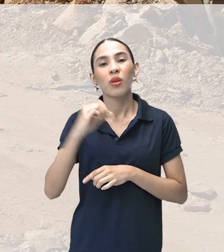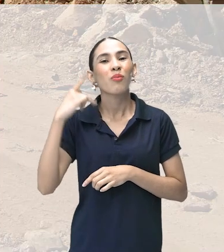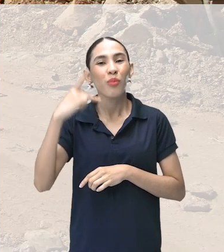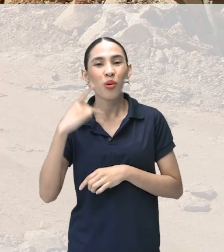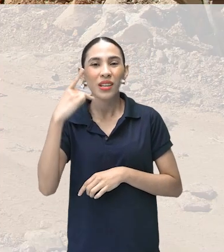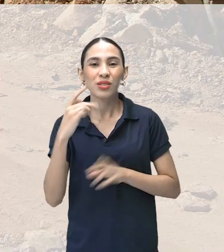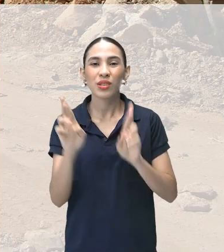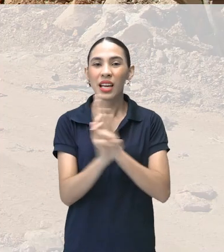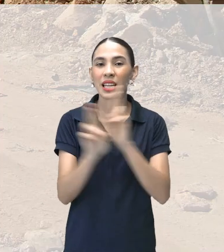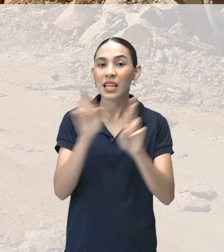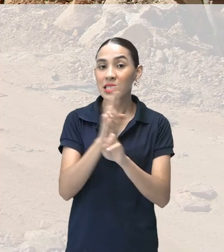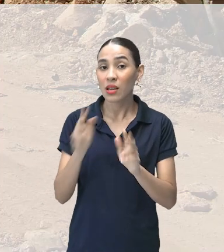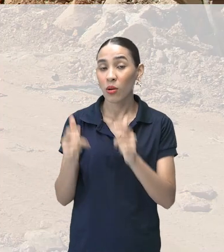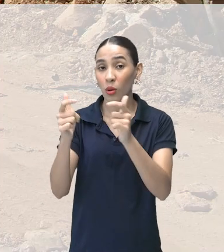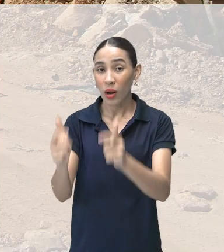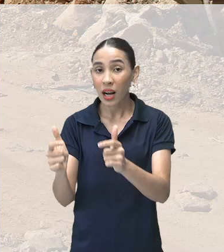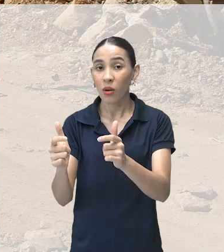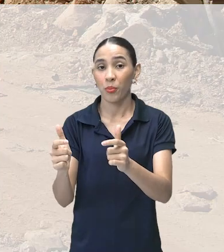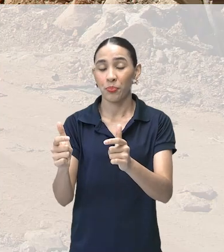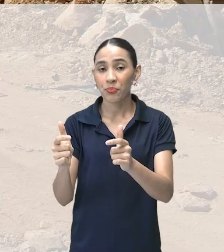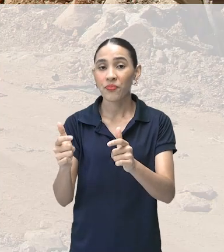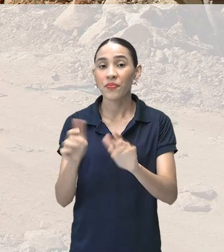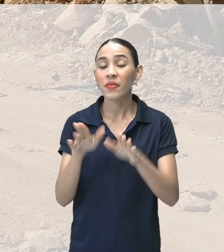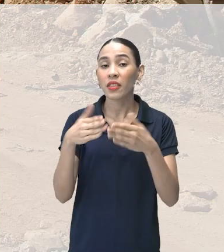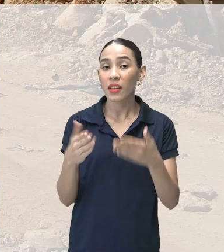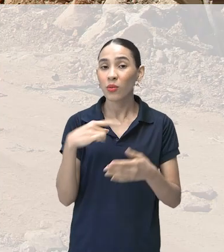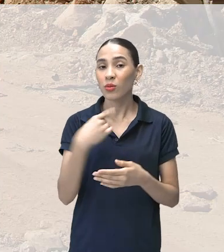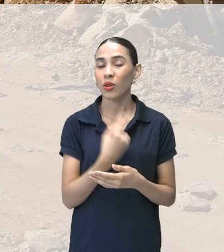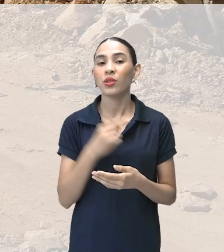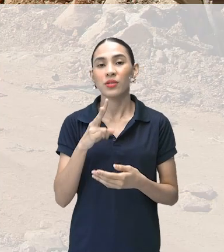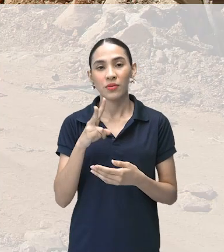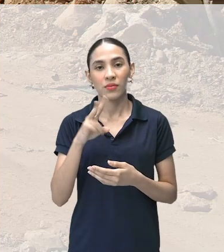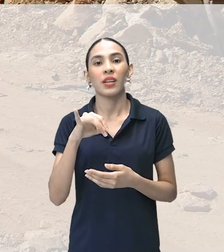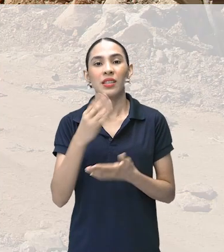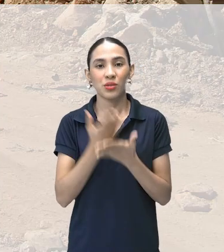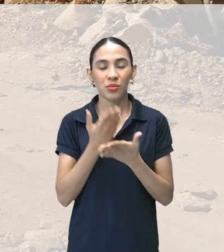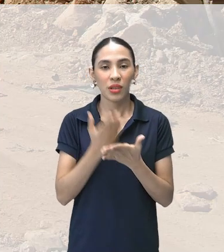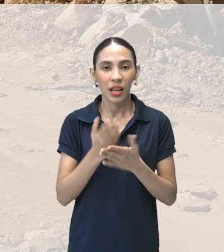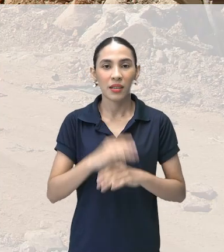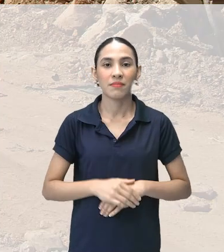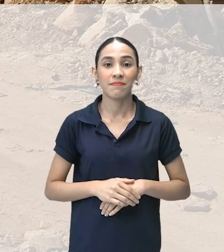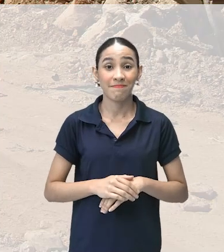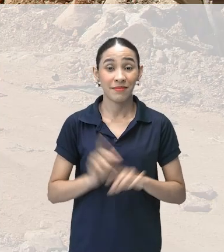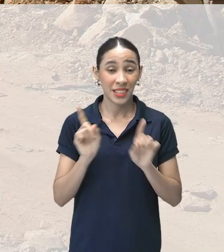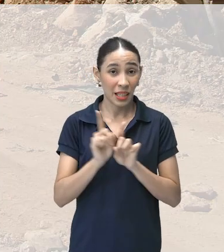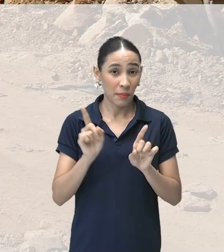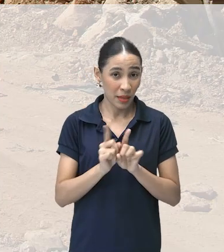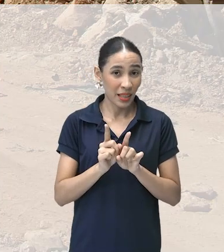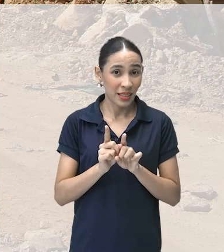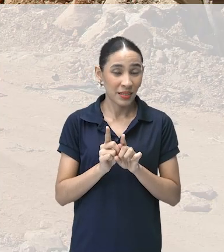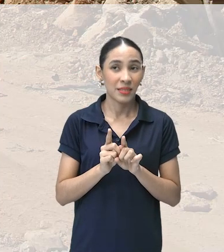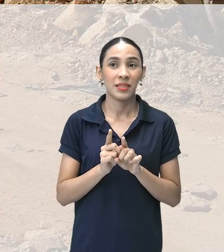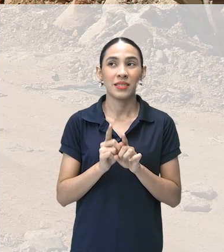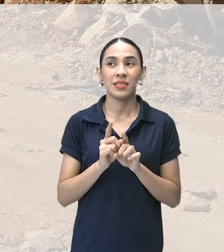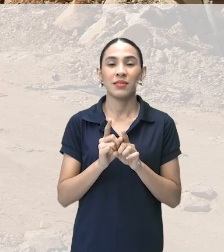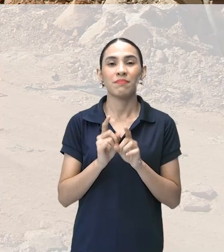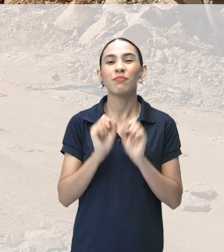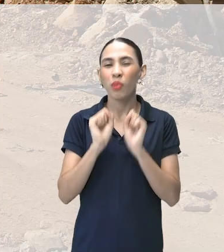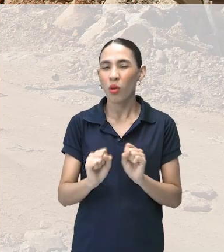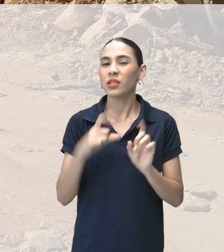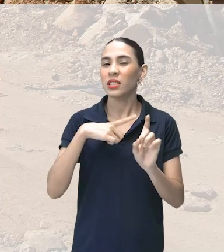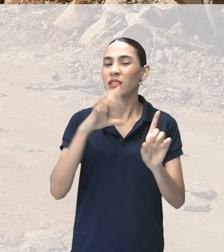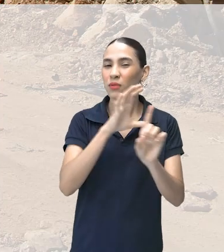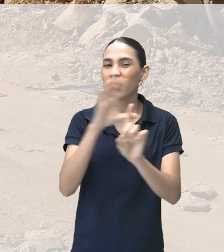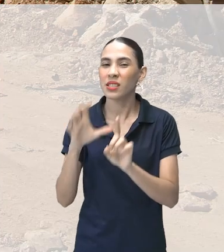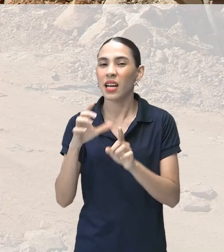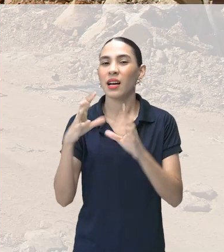relação à parte ali de território, tá? Então, a gente vai estudar isso. E um deles também que eles acabam inserindo em relação a